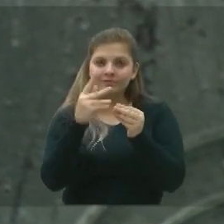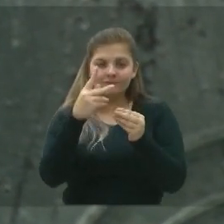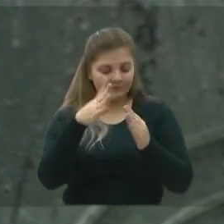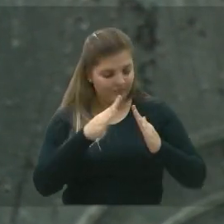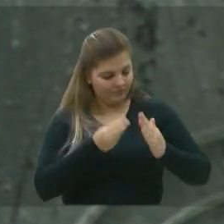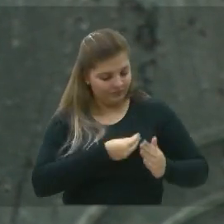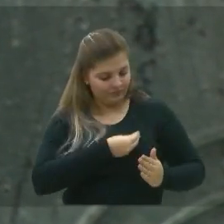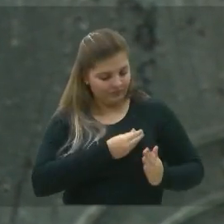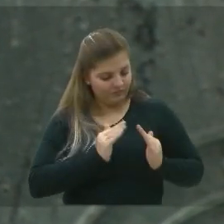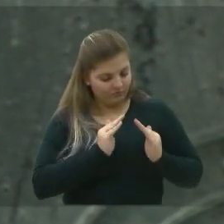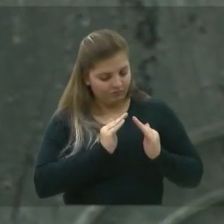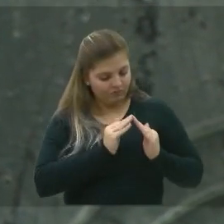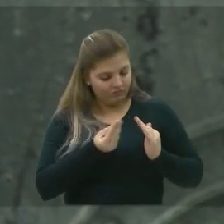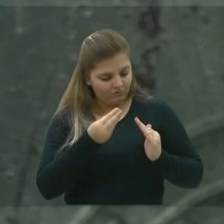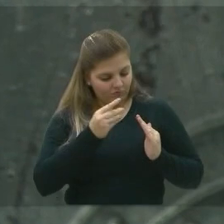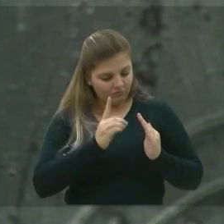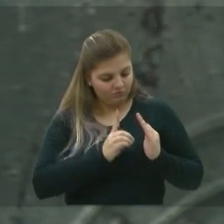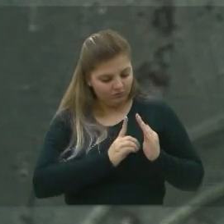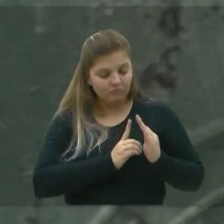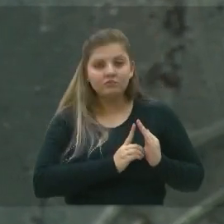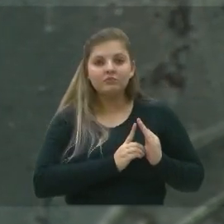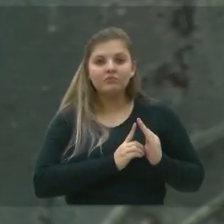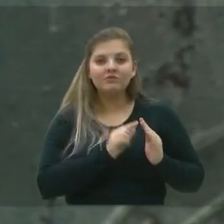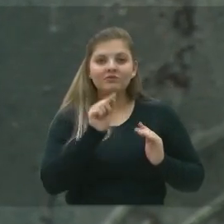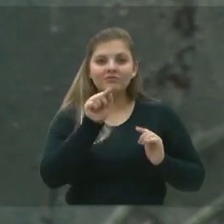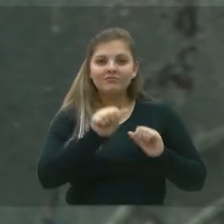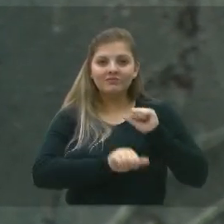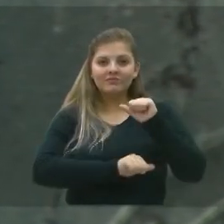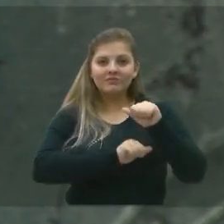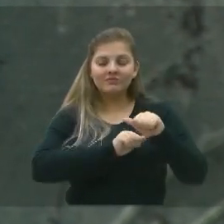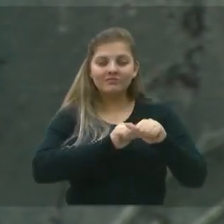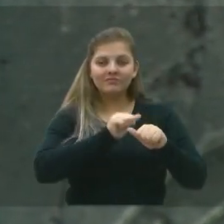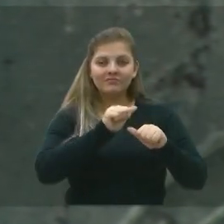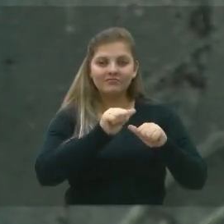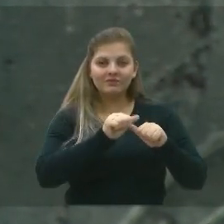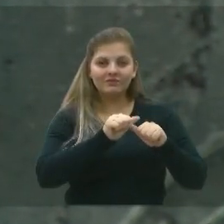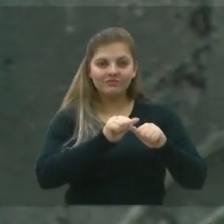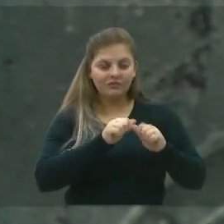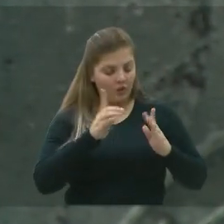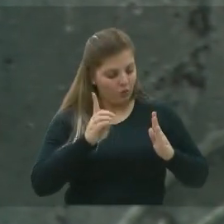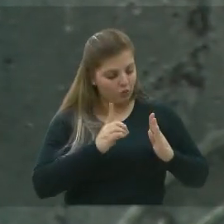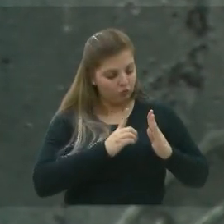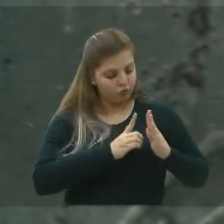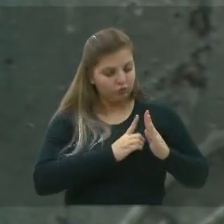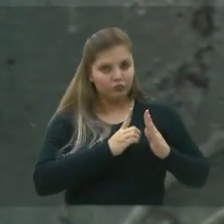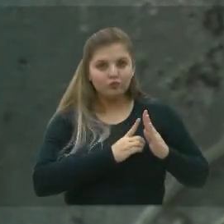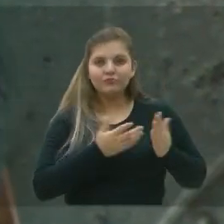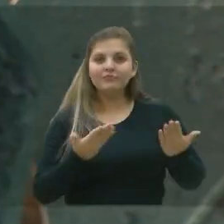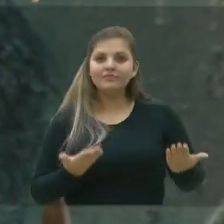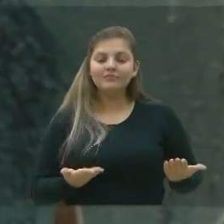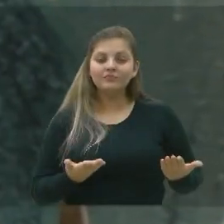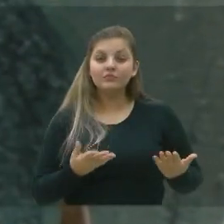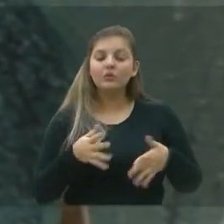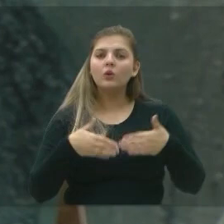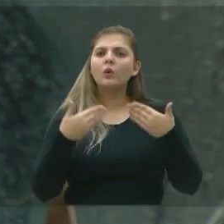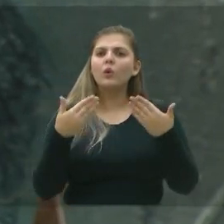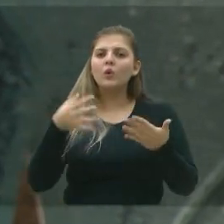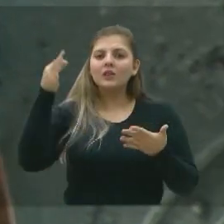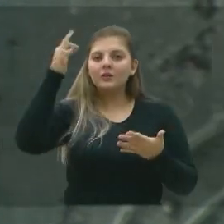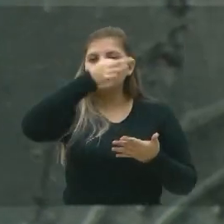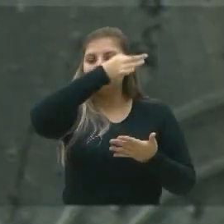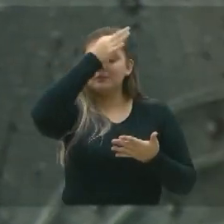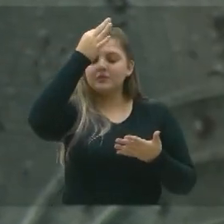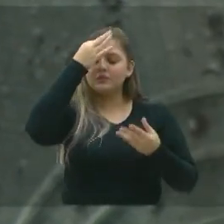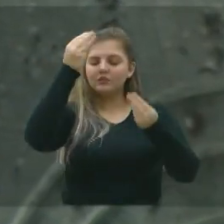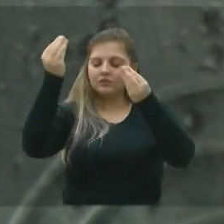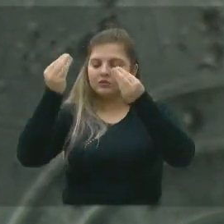vida, para você ser sacrário vivo. Quando o Espírito Santo nos deu essa música, quando